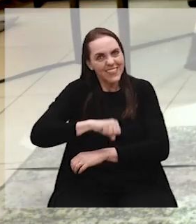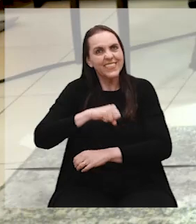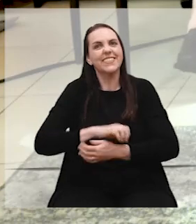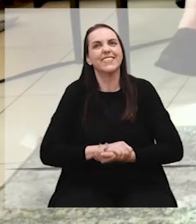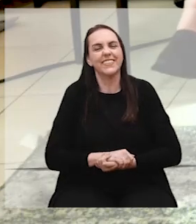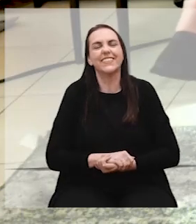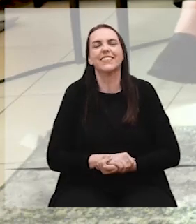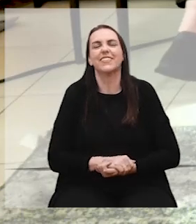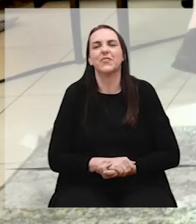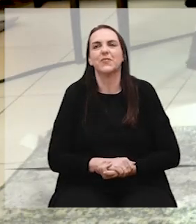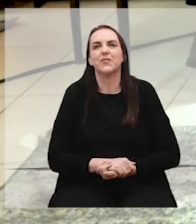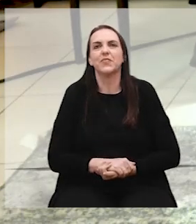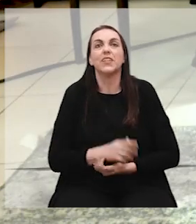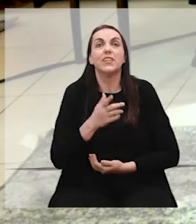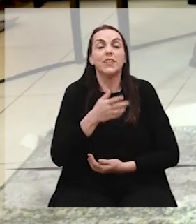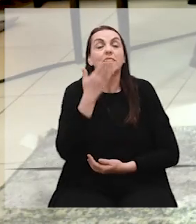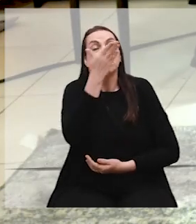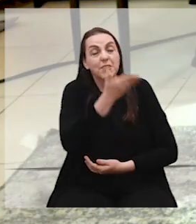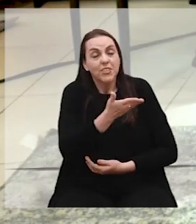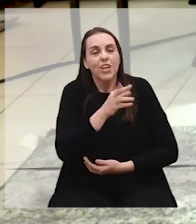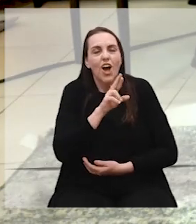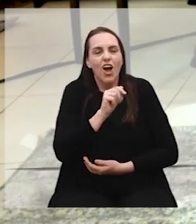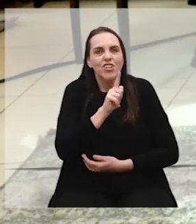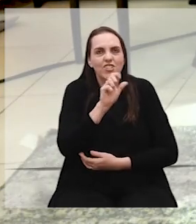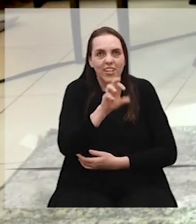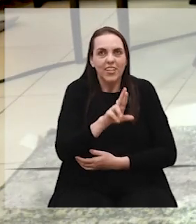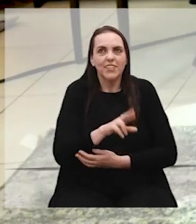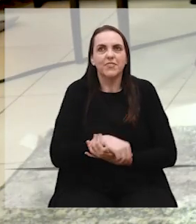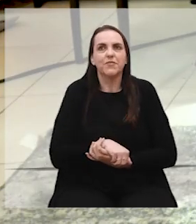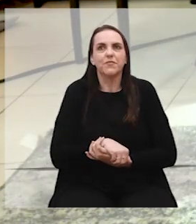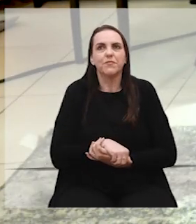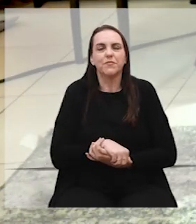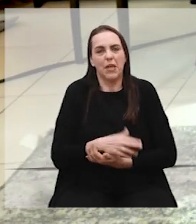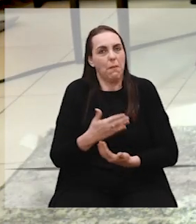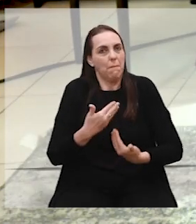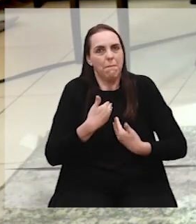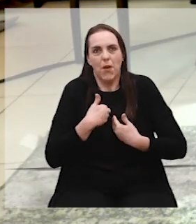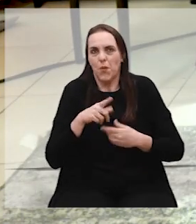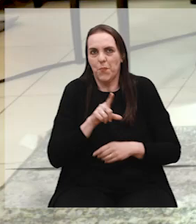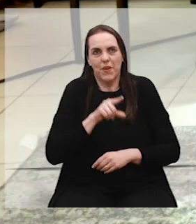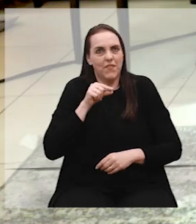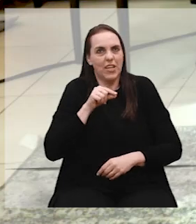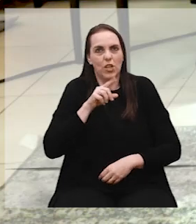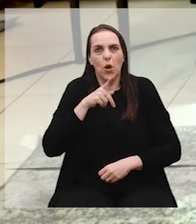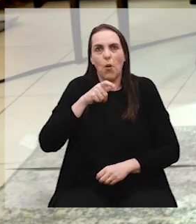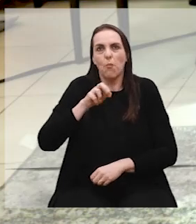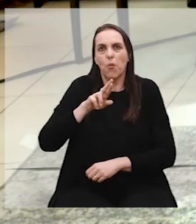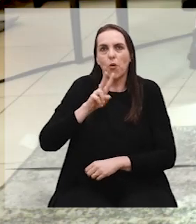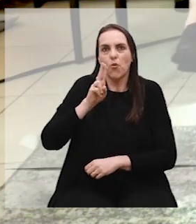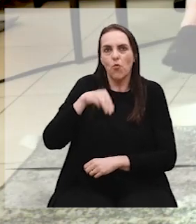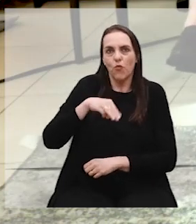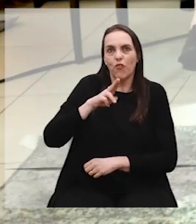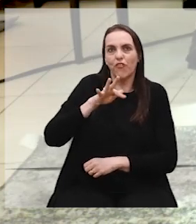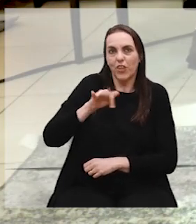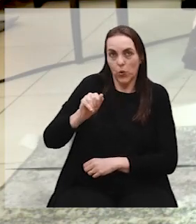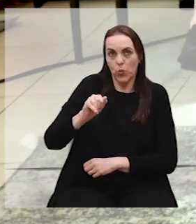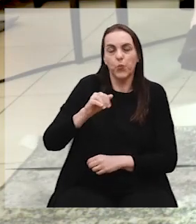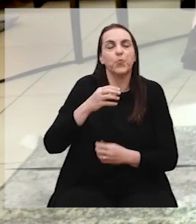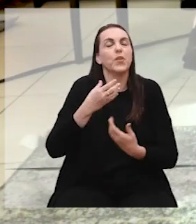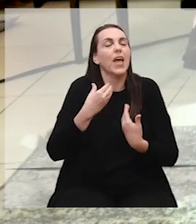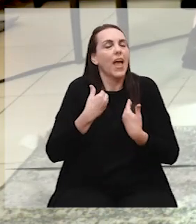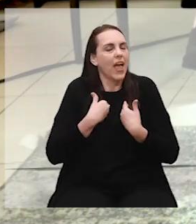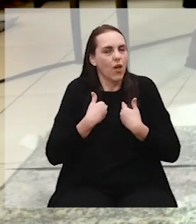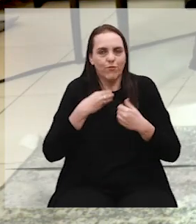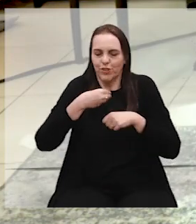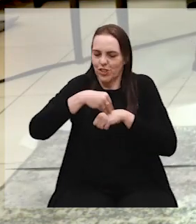Tem Rinoceronte esse livro. Roger, João por um Fio é o meu preferido. Sério? Seu, né? Que bom. Então que eu